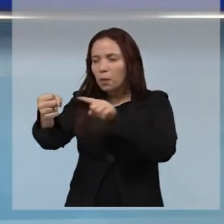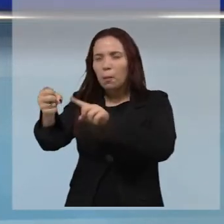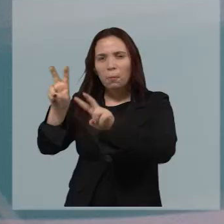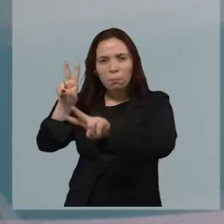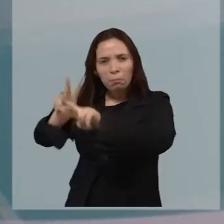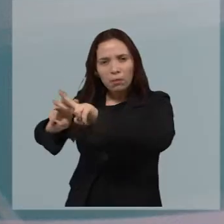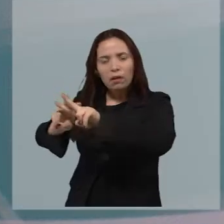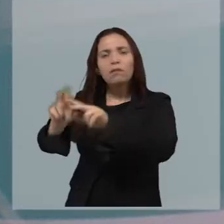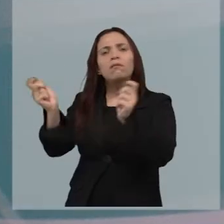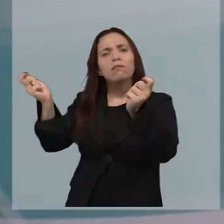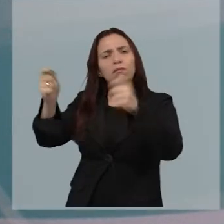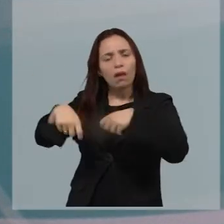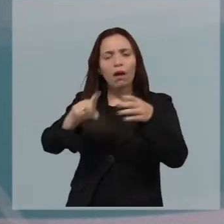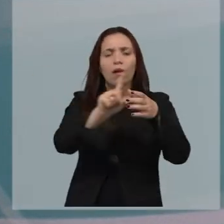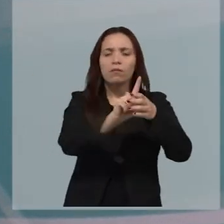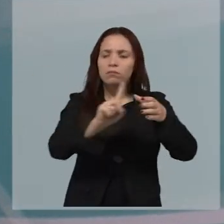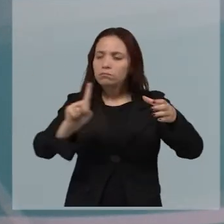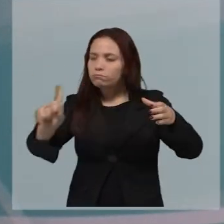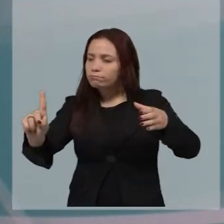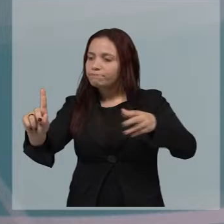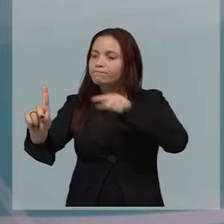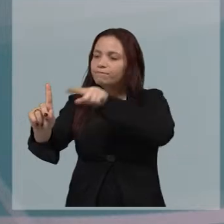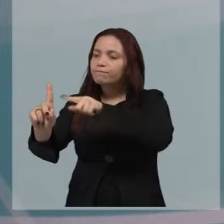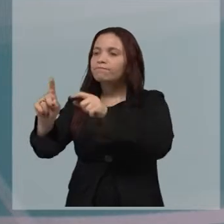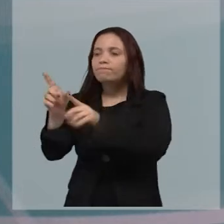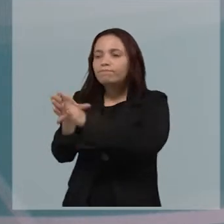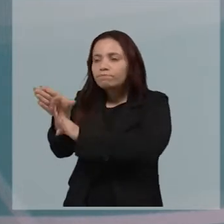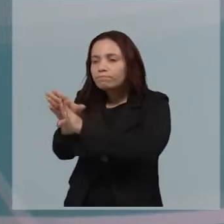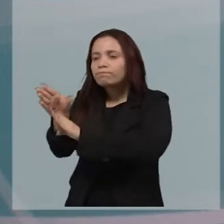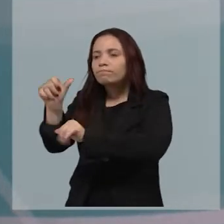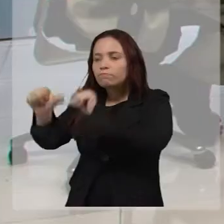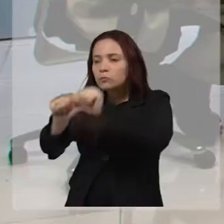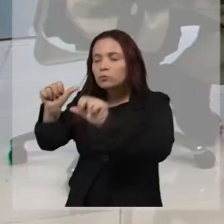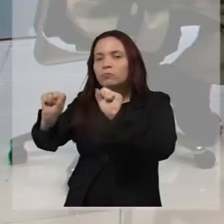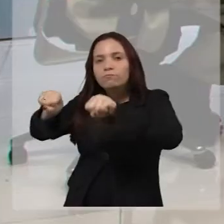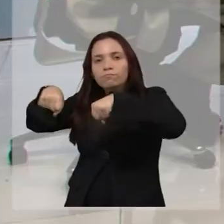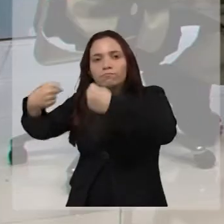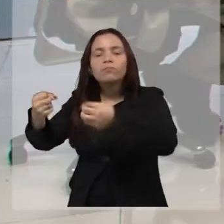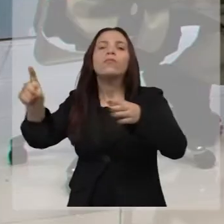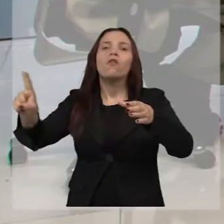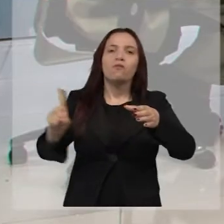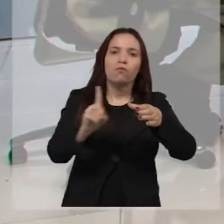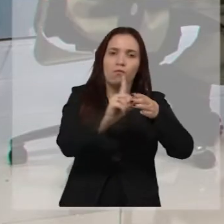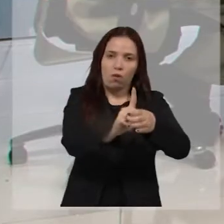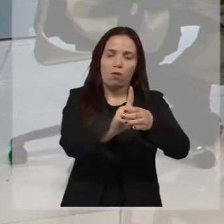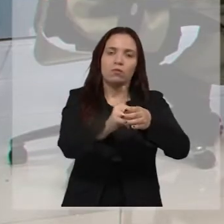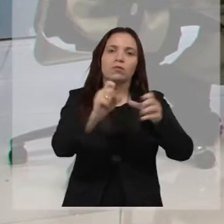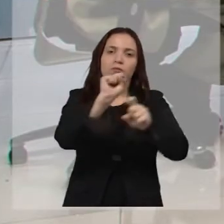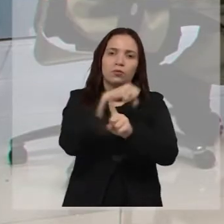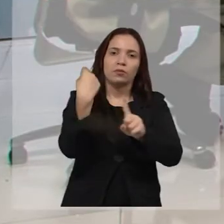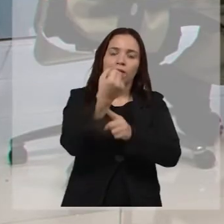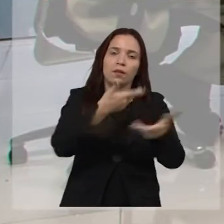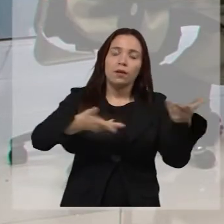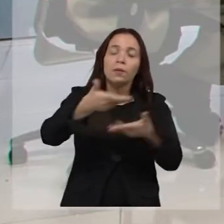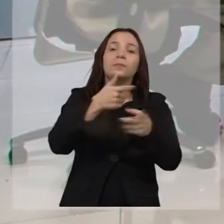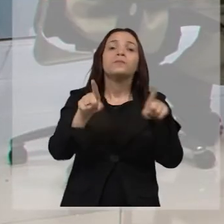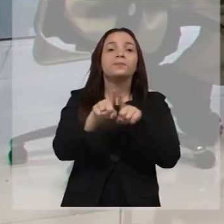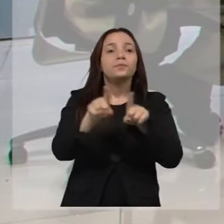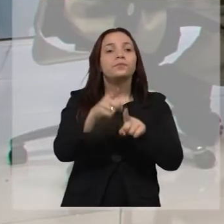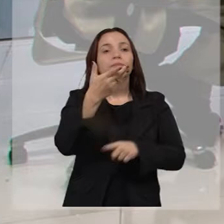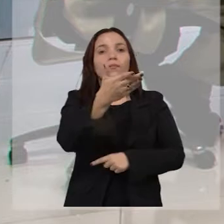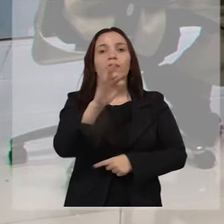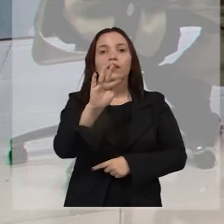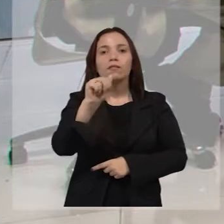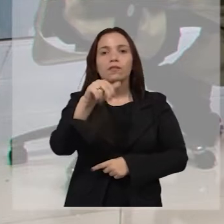desencaminham por alguma circunstância, mas prepará-lo para o retorno e reinserção para a vida em comunidade. O sociólogo